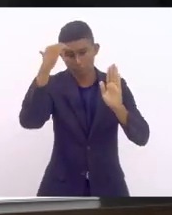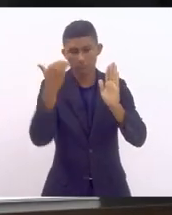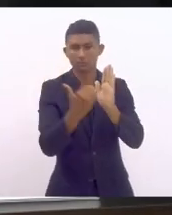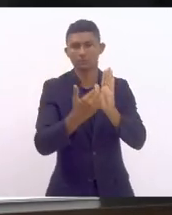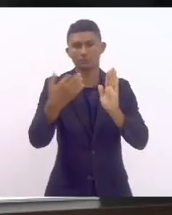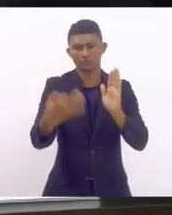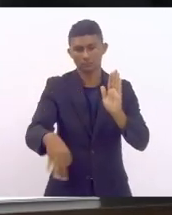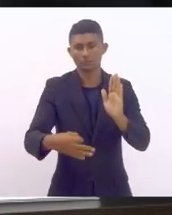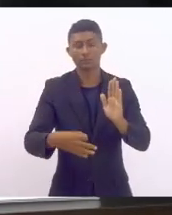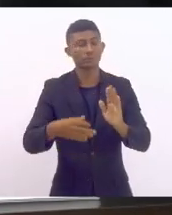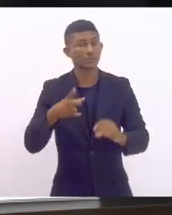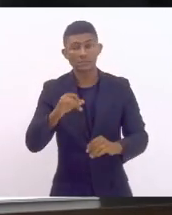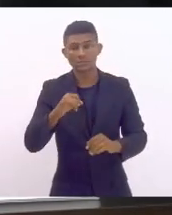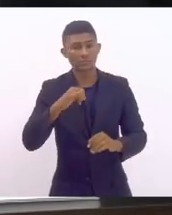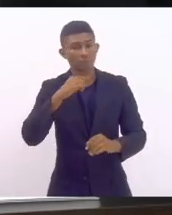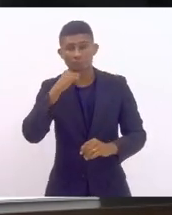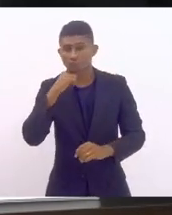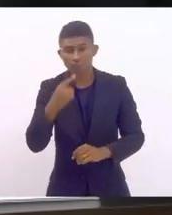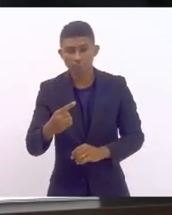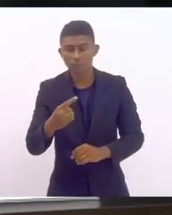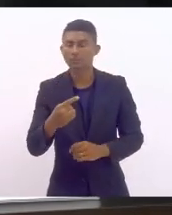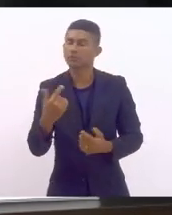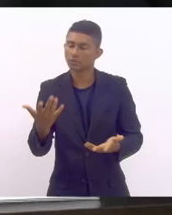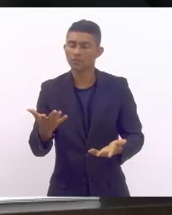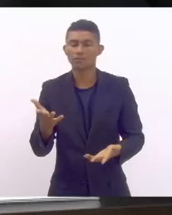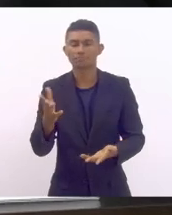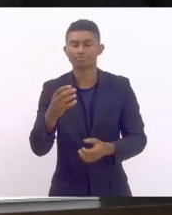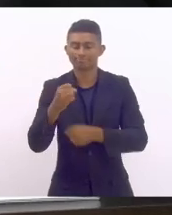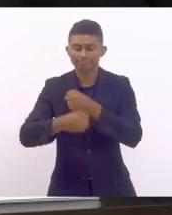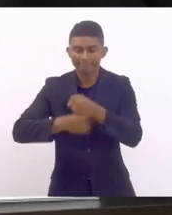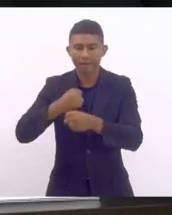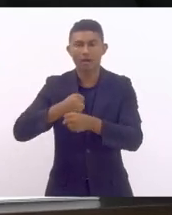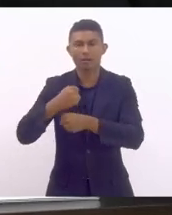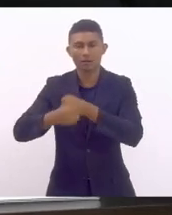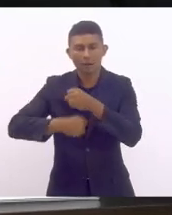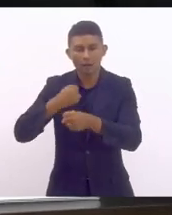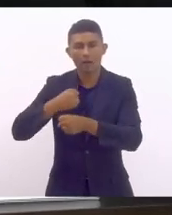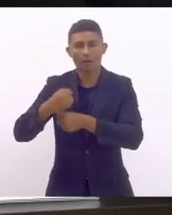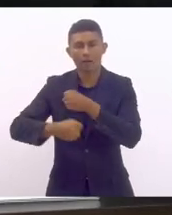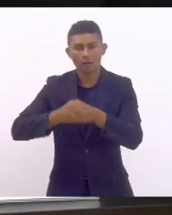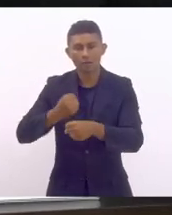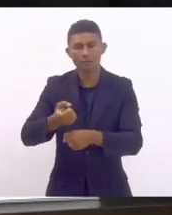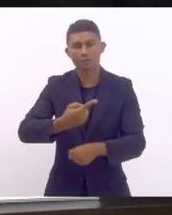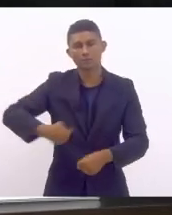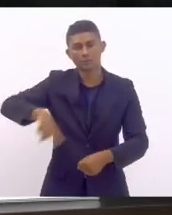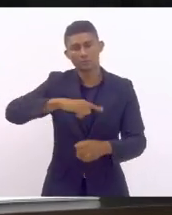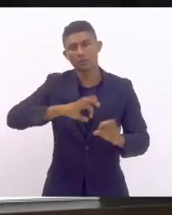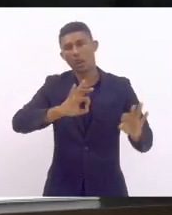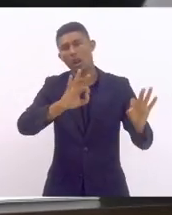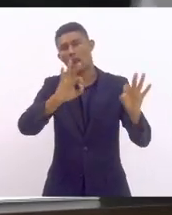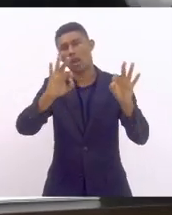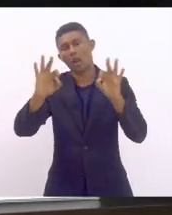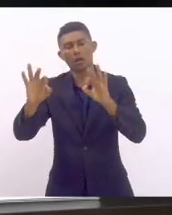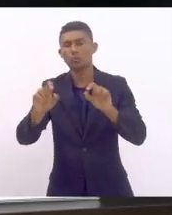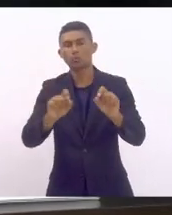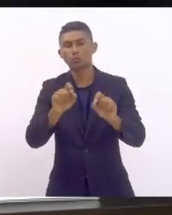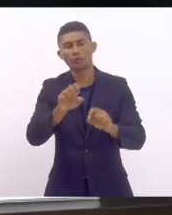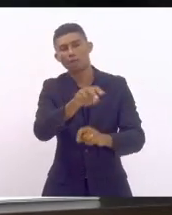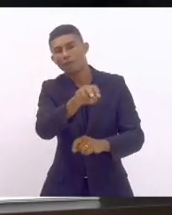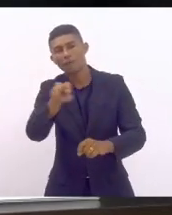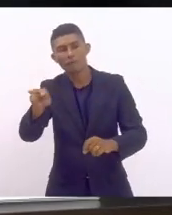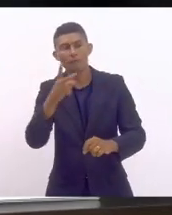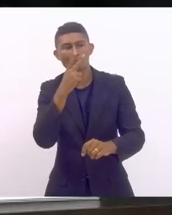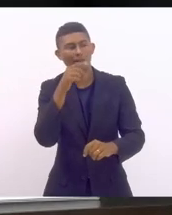o Max não fora assim a cada ano o que nós estamos assistindo é a desmobilização o